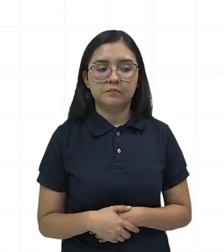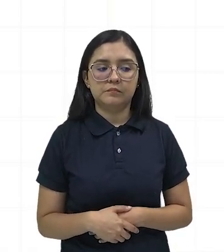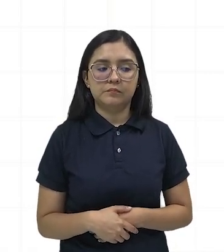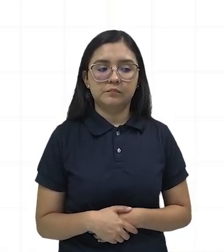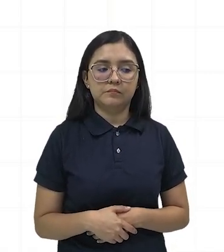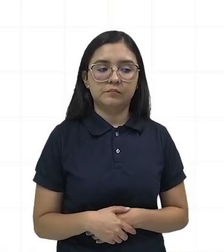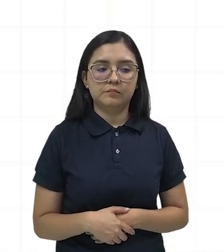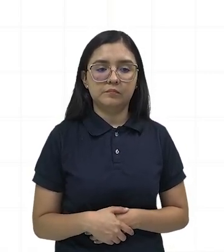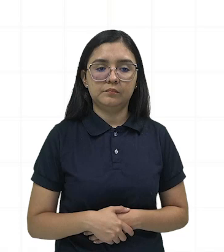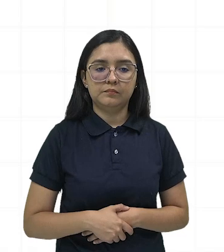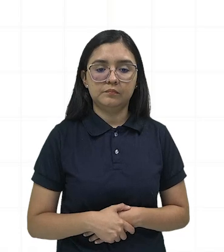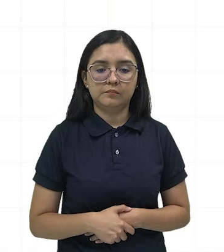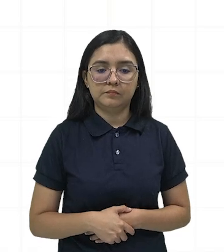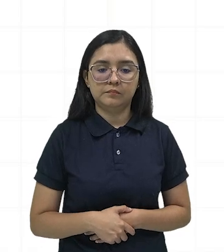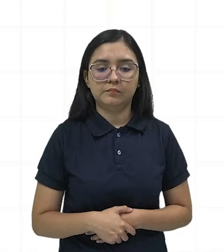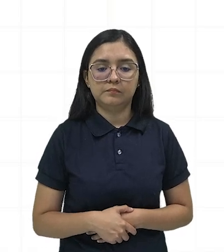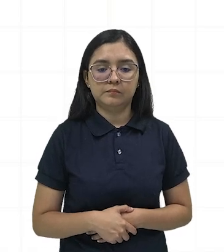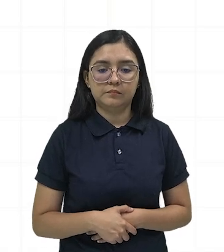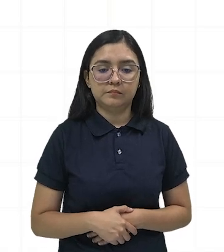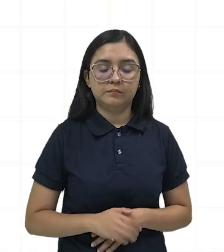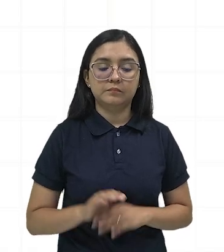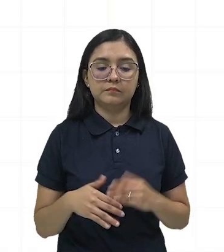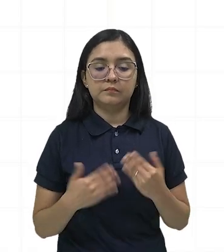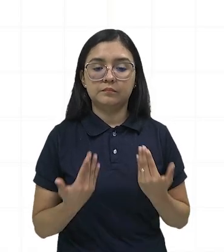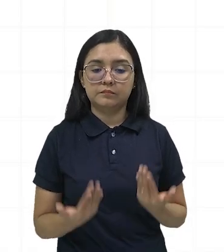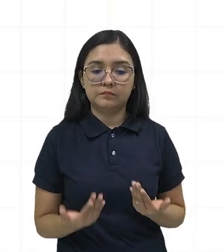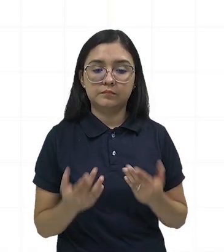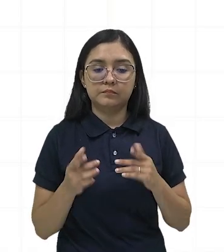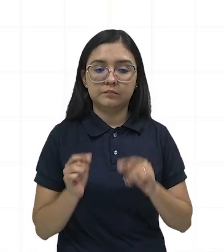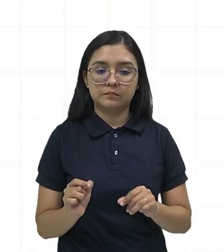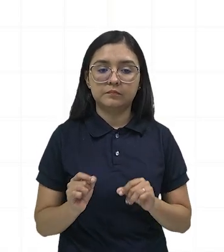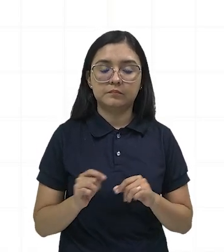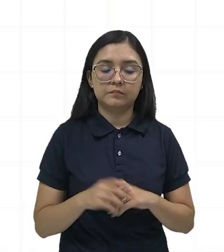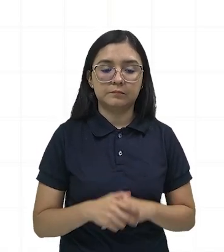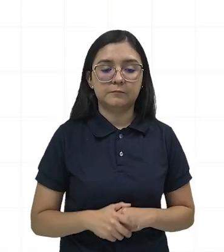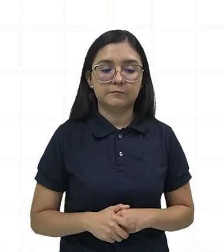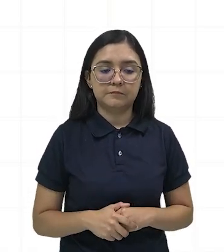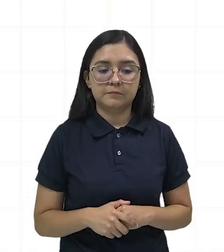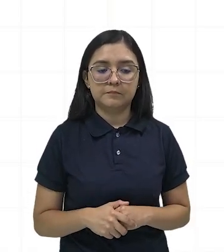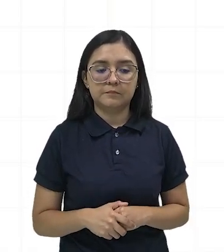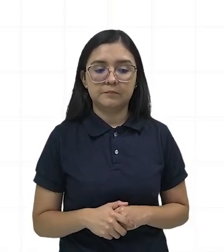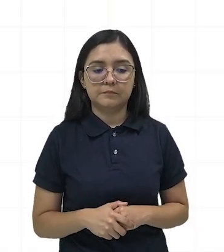Então, nós também vamos dizer que,